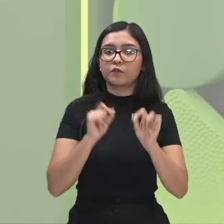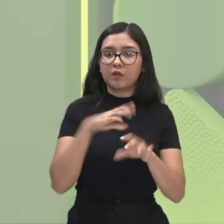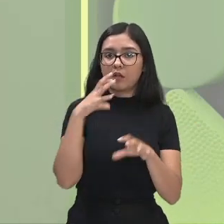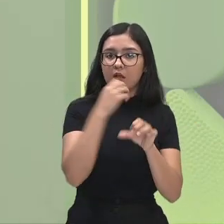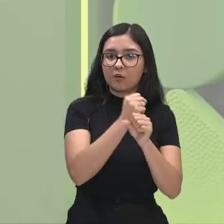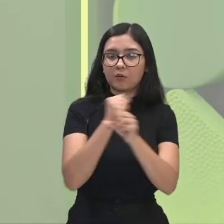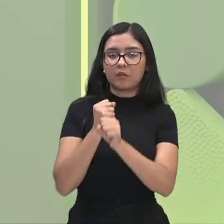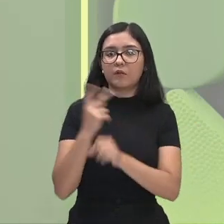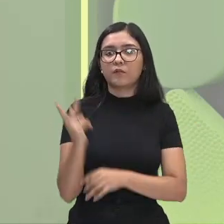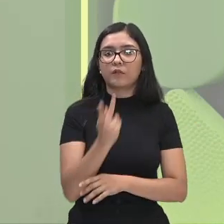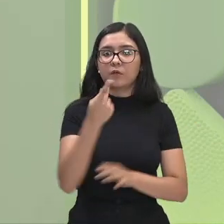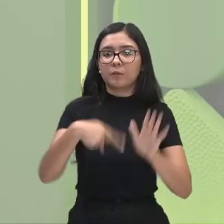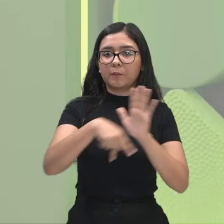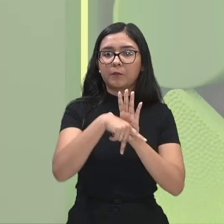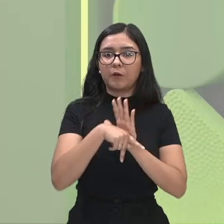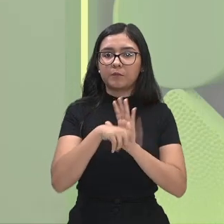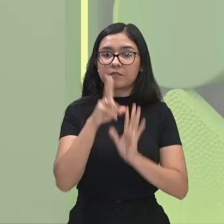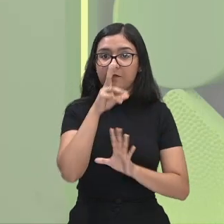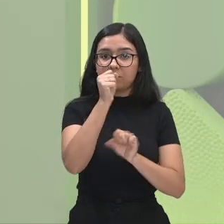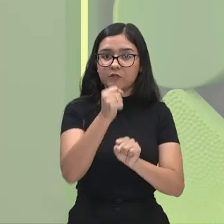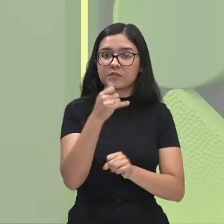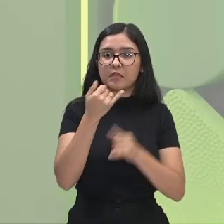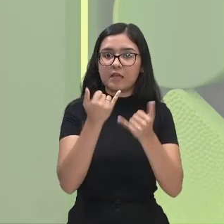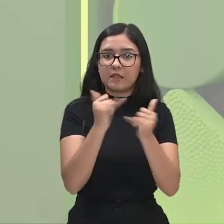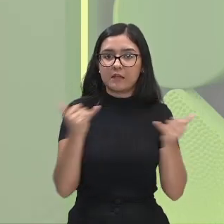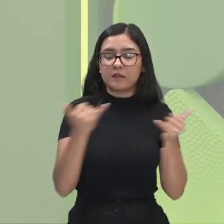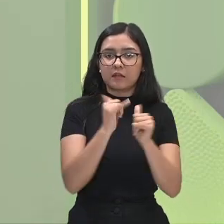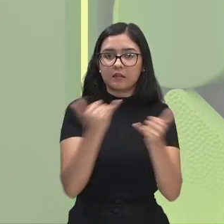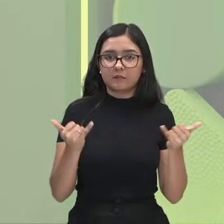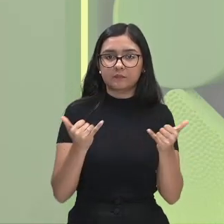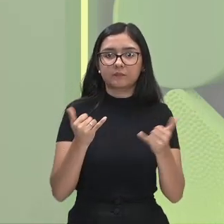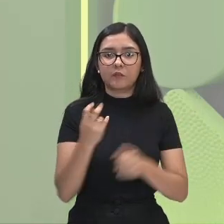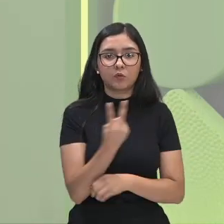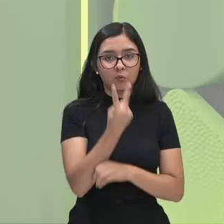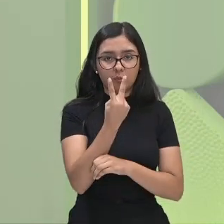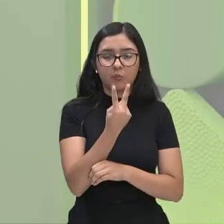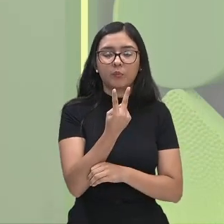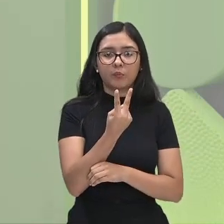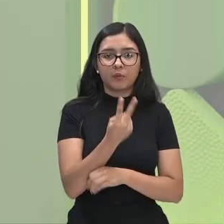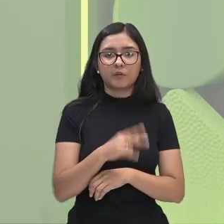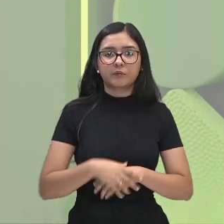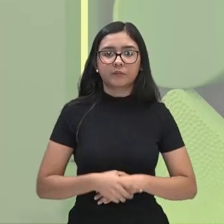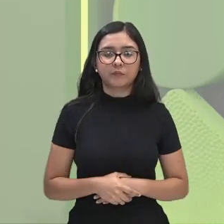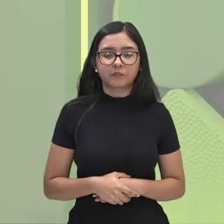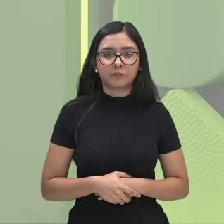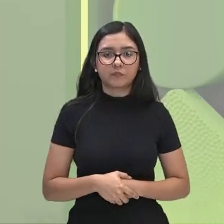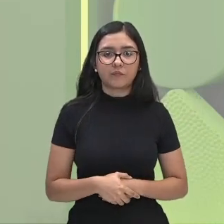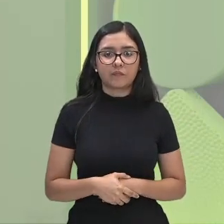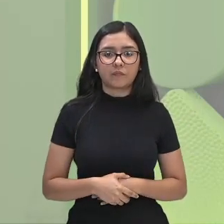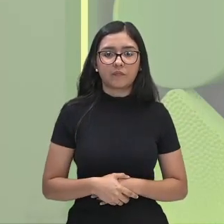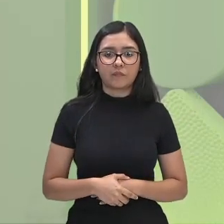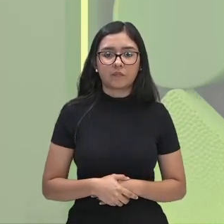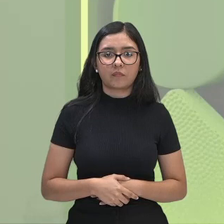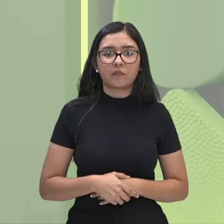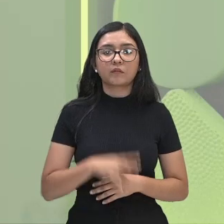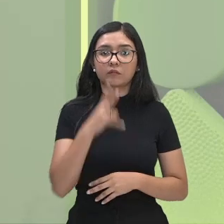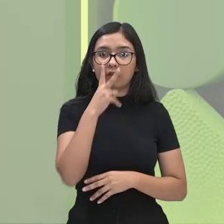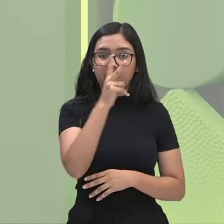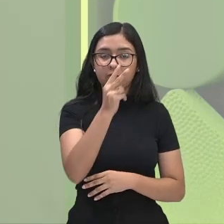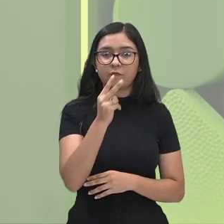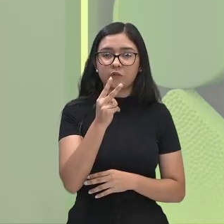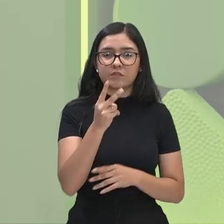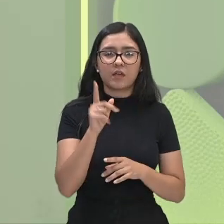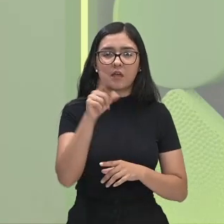o valor dessa força elétrica que atua entre duas cargas elétricas pontiformes. Como a força é um